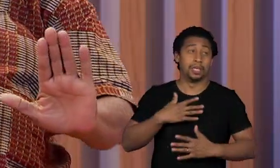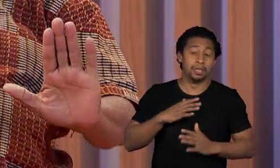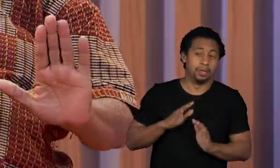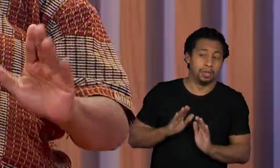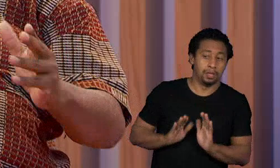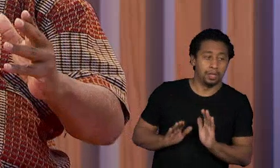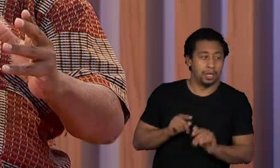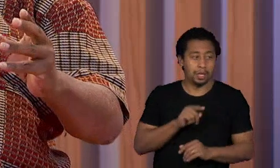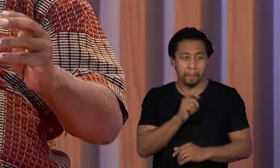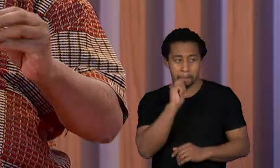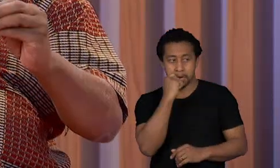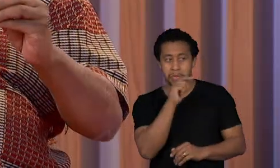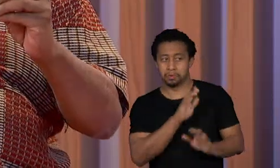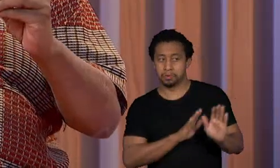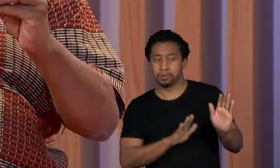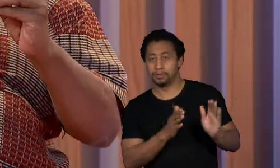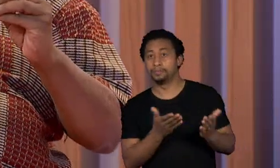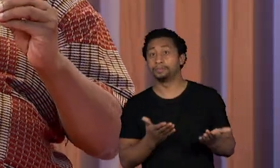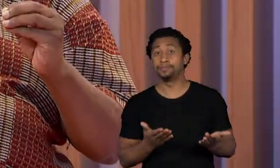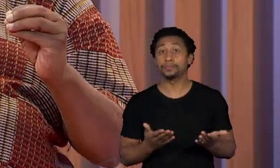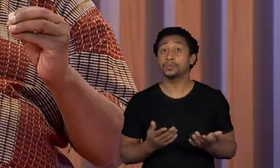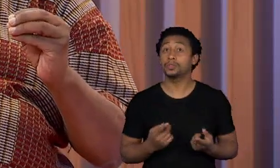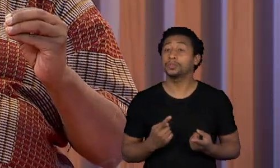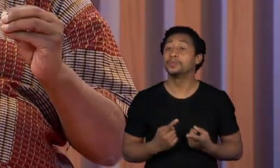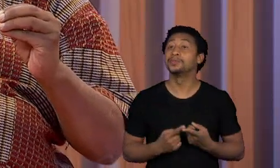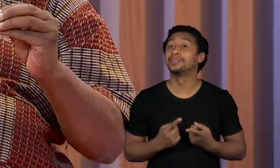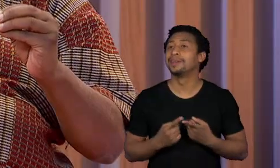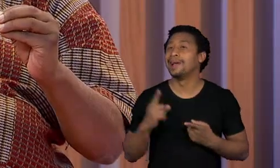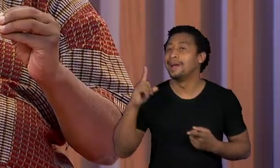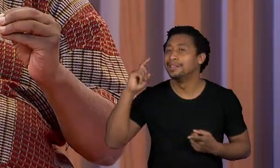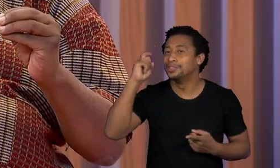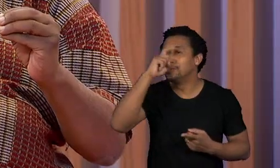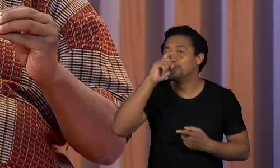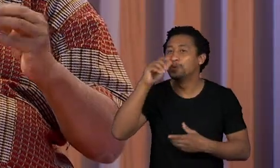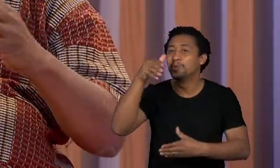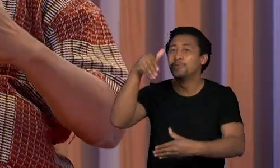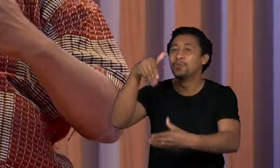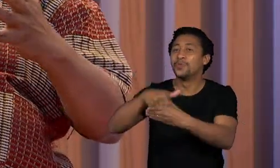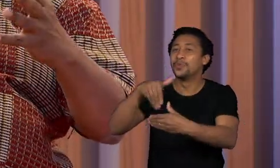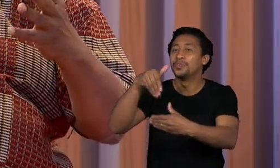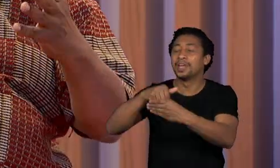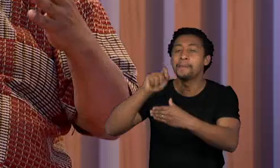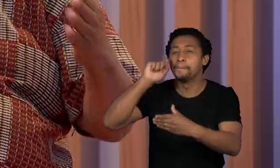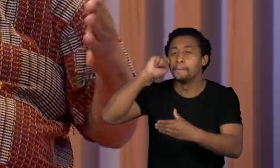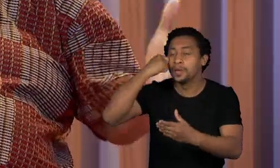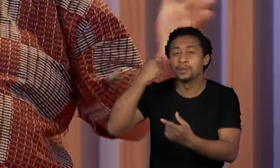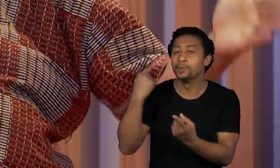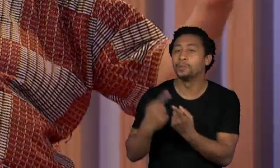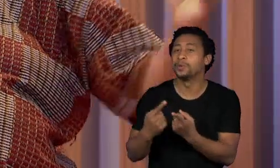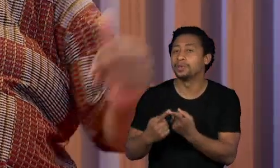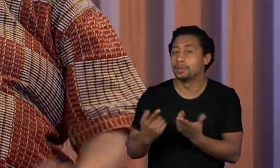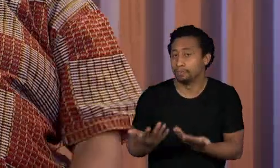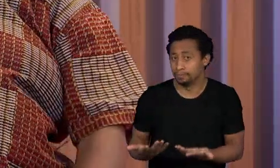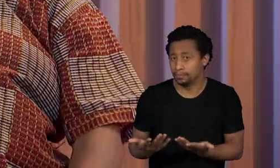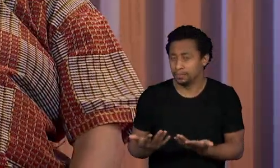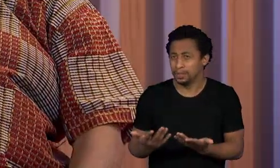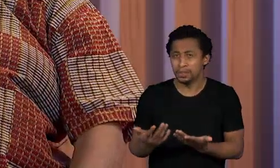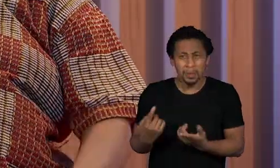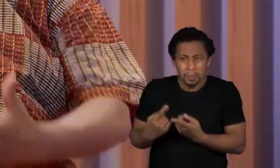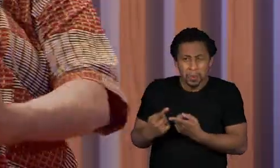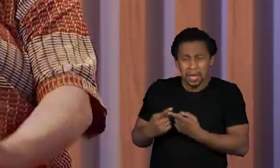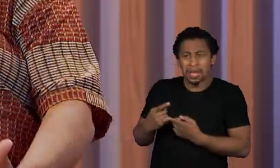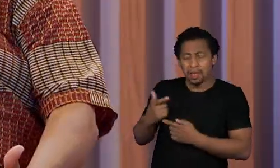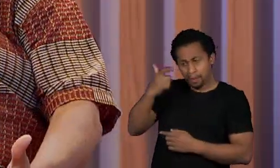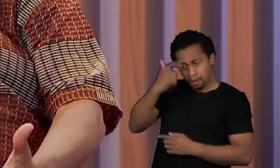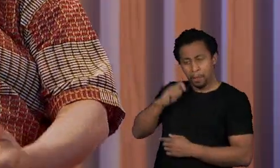pouco... Por que a gente tem dificuldade de votar nos nossos? Mas como é que preto não vota